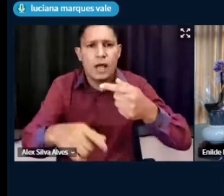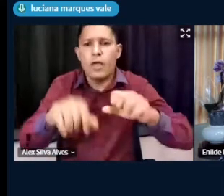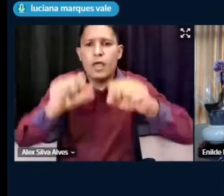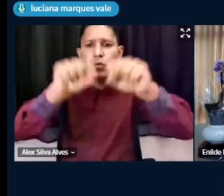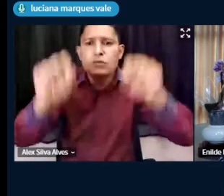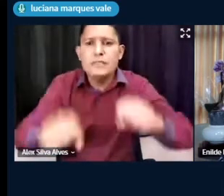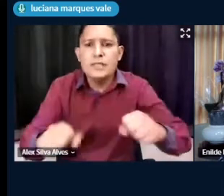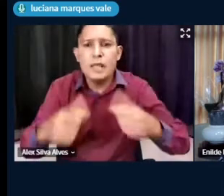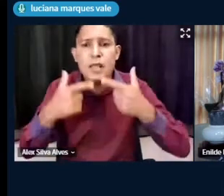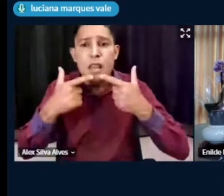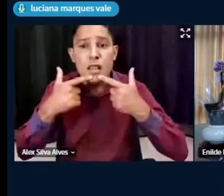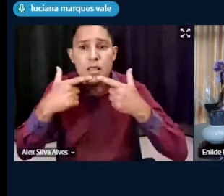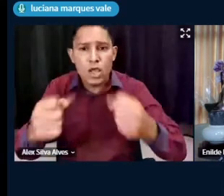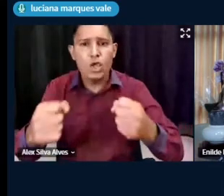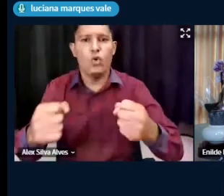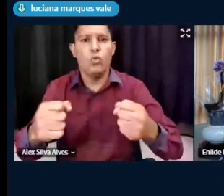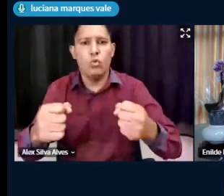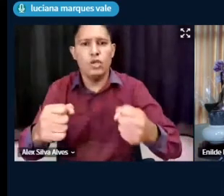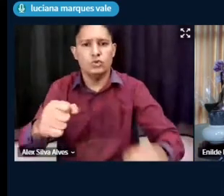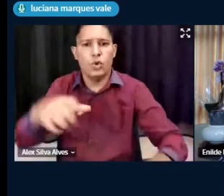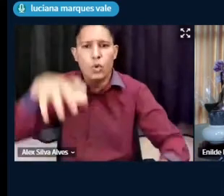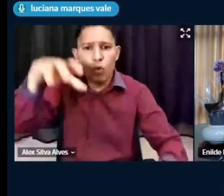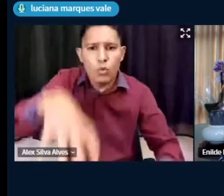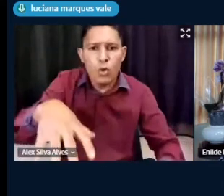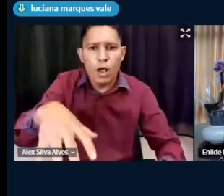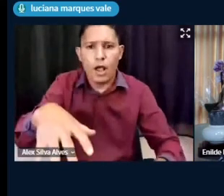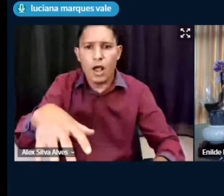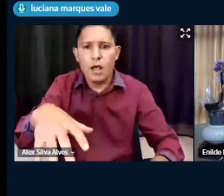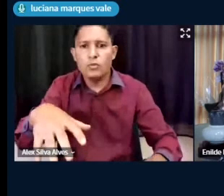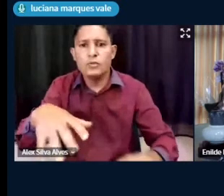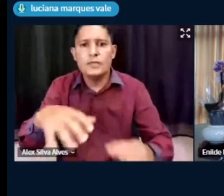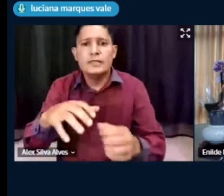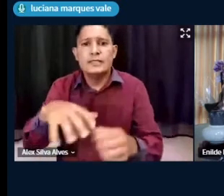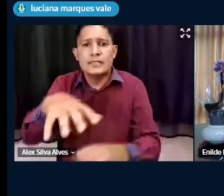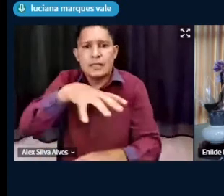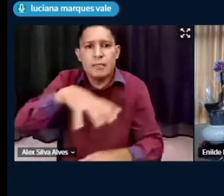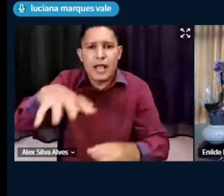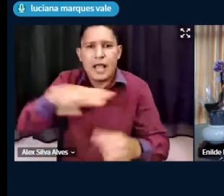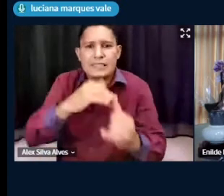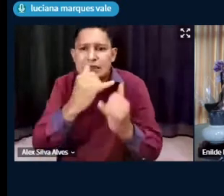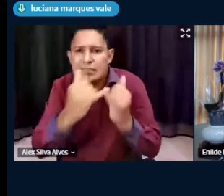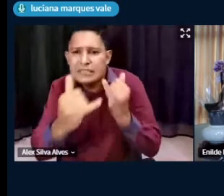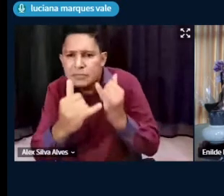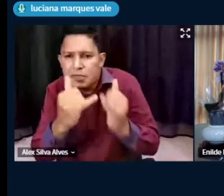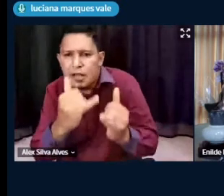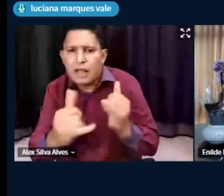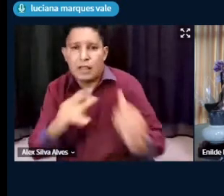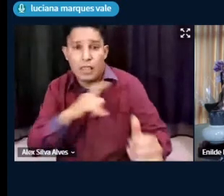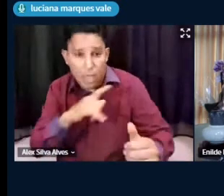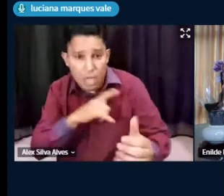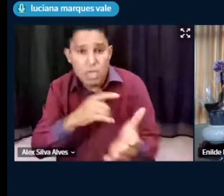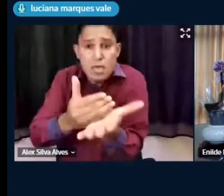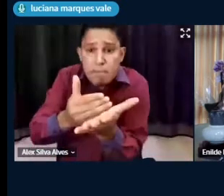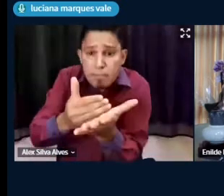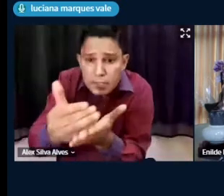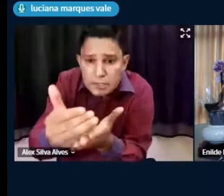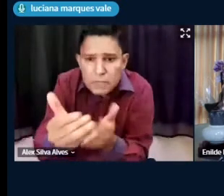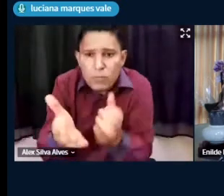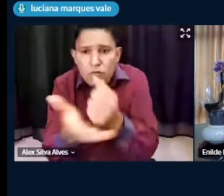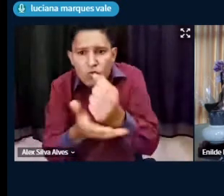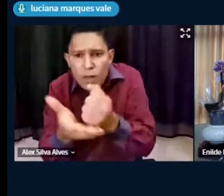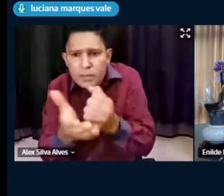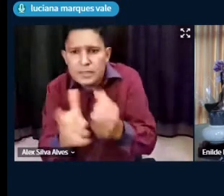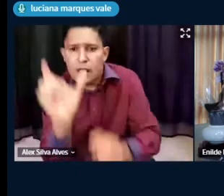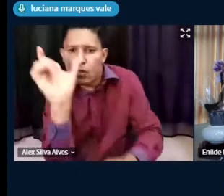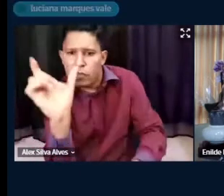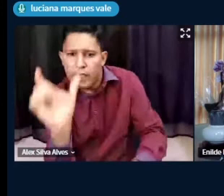o glossário é um sistema linguístico que tem como campo semântico